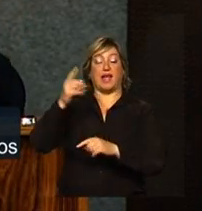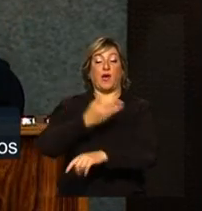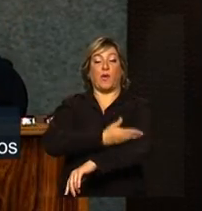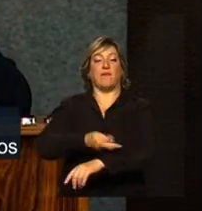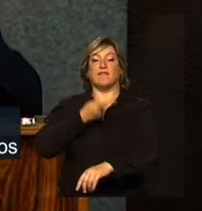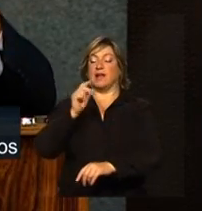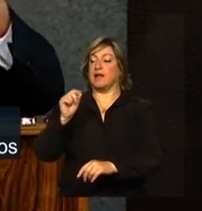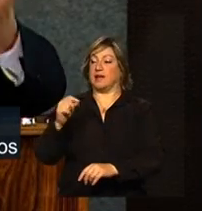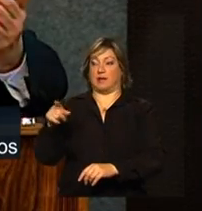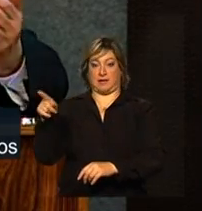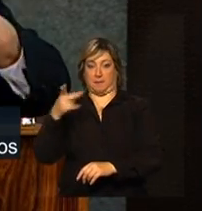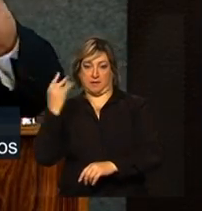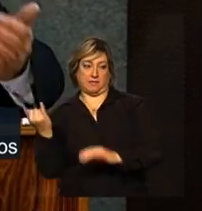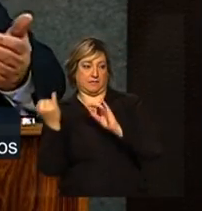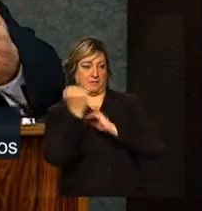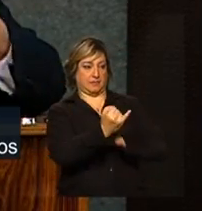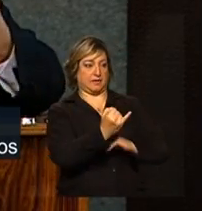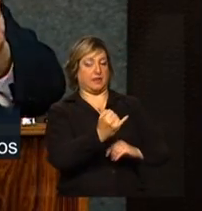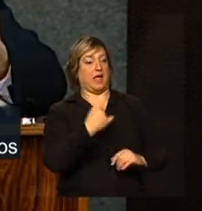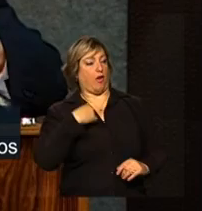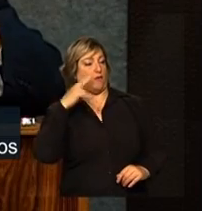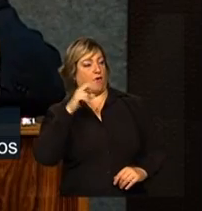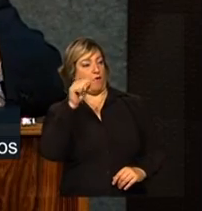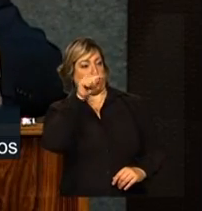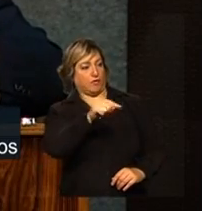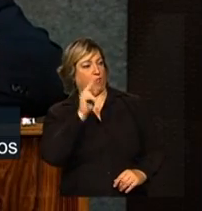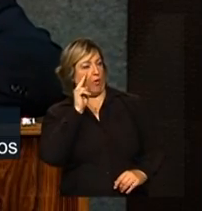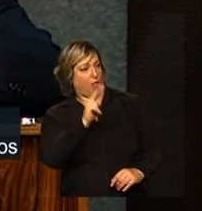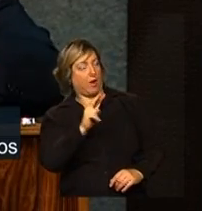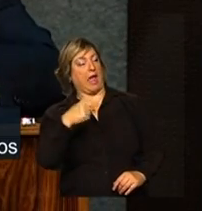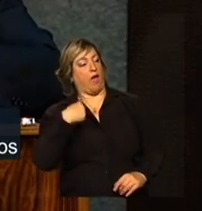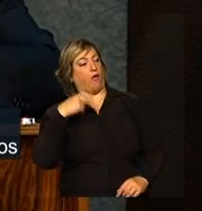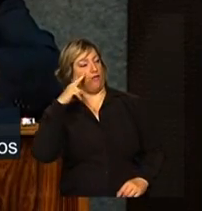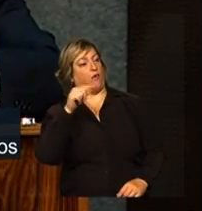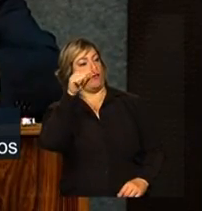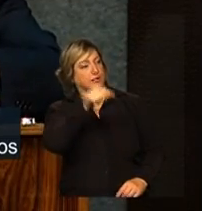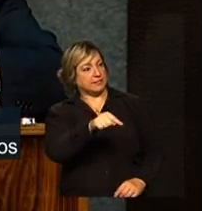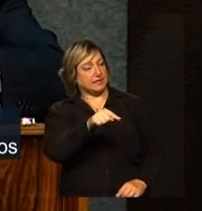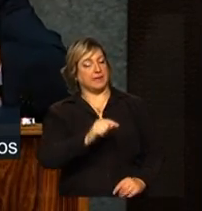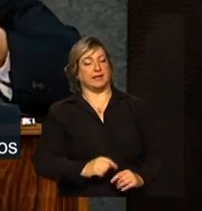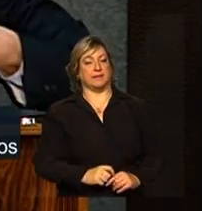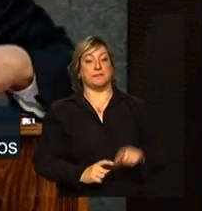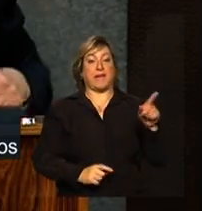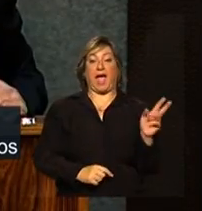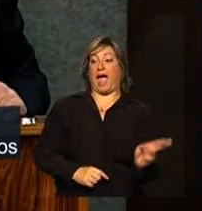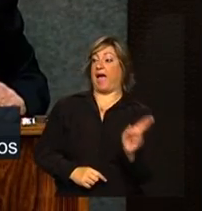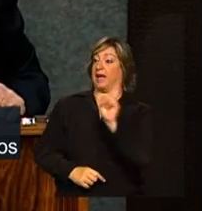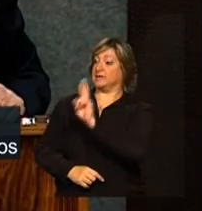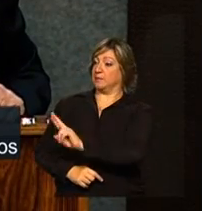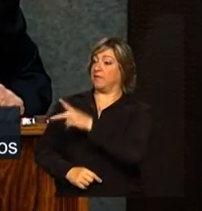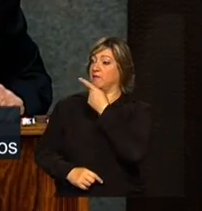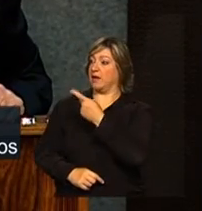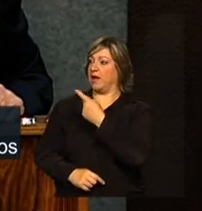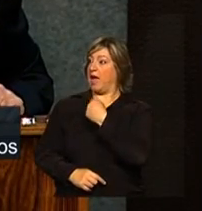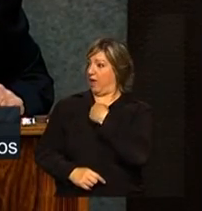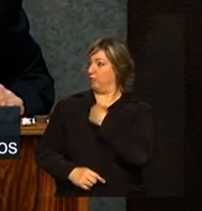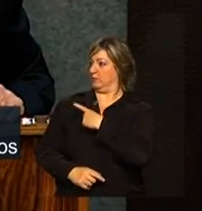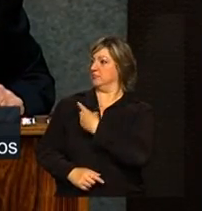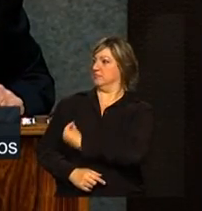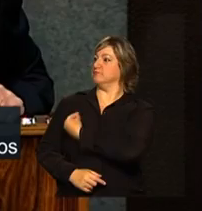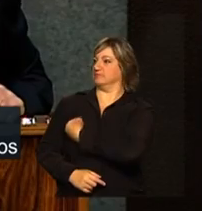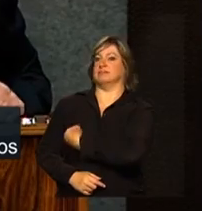ela ouve alguém, um amigo, um companheiro, olhando, dizendo eu vejo você, e ela responde eu existo.